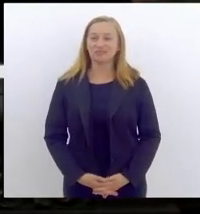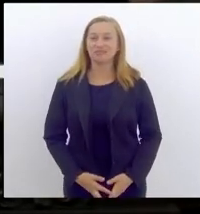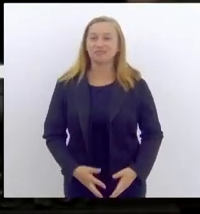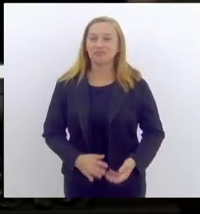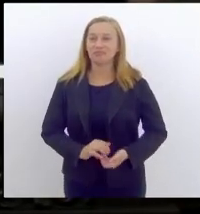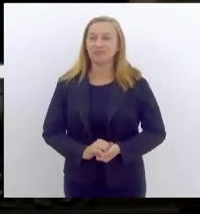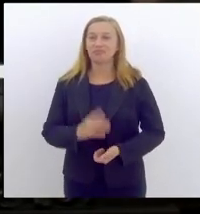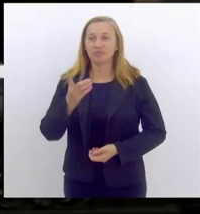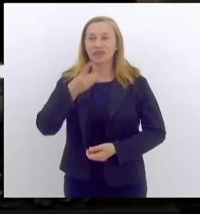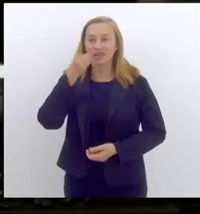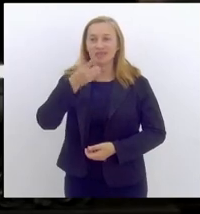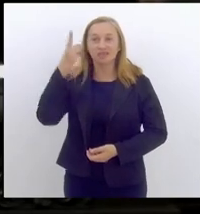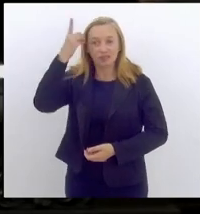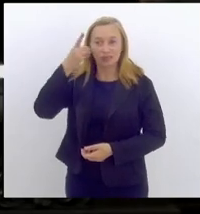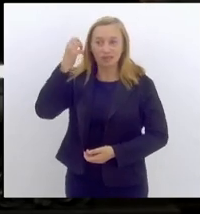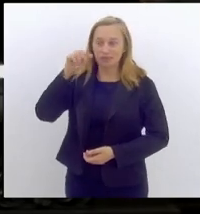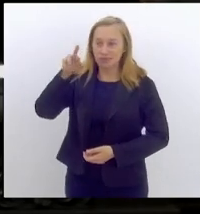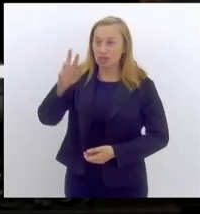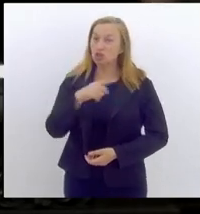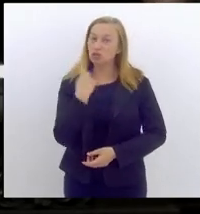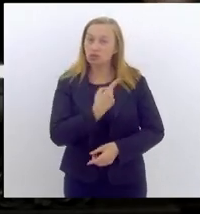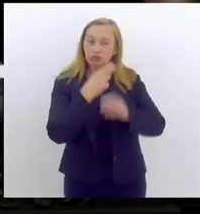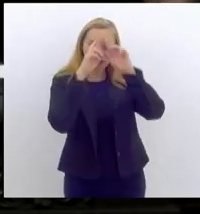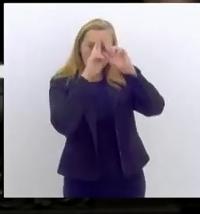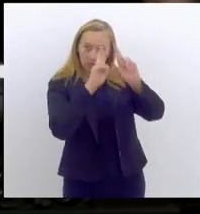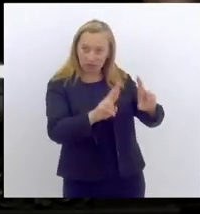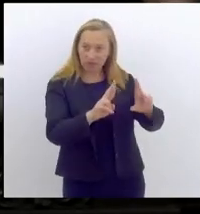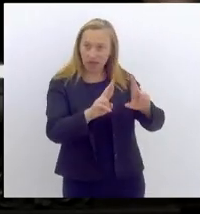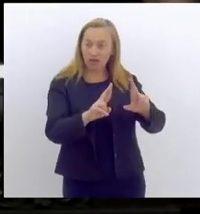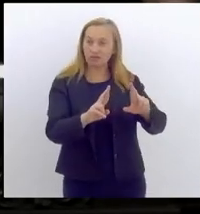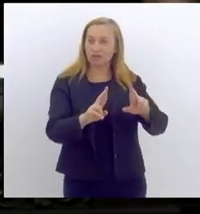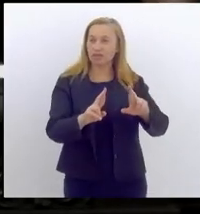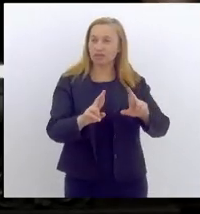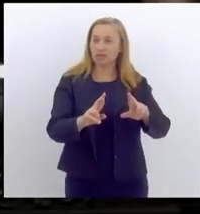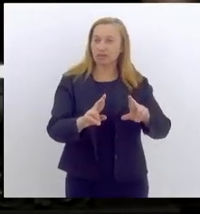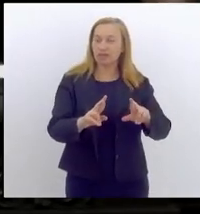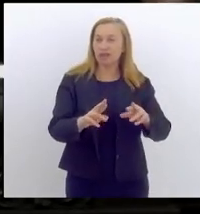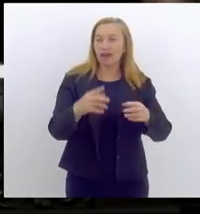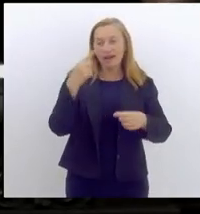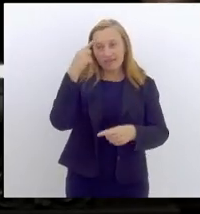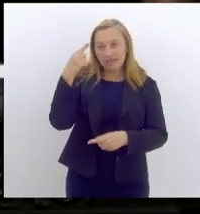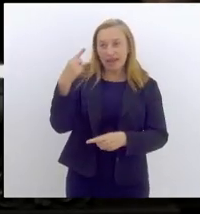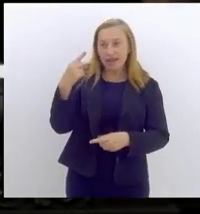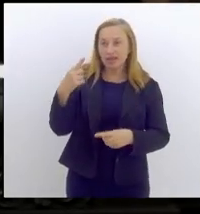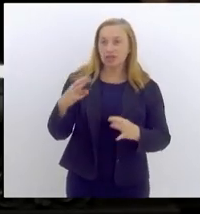Barcelar que nós respeitávamos a maioria. A ideia é que a maioria